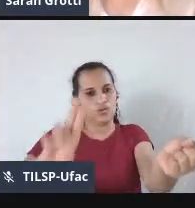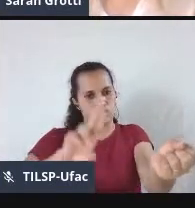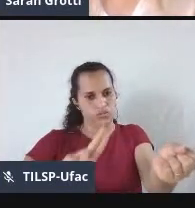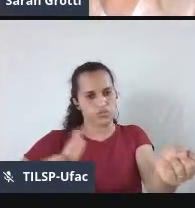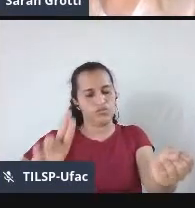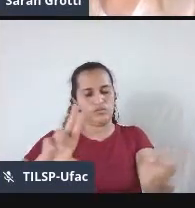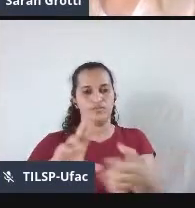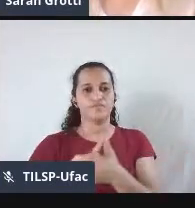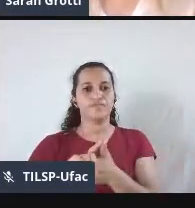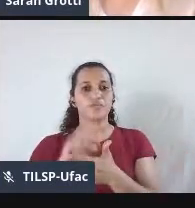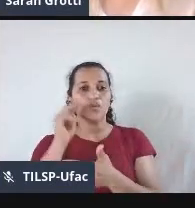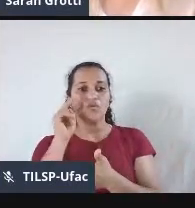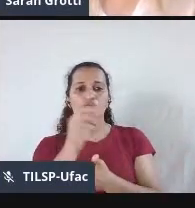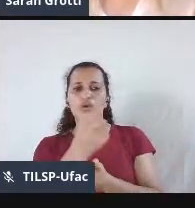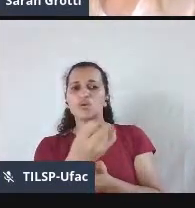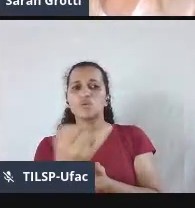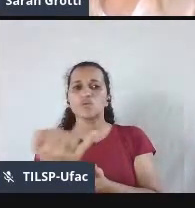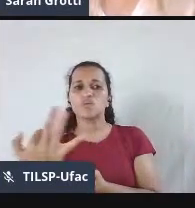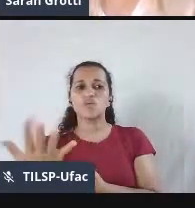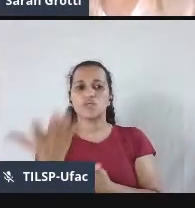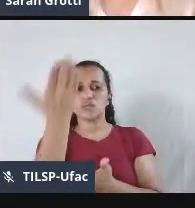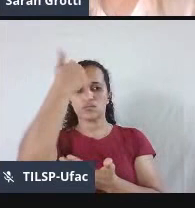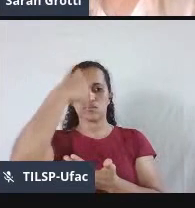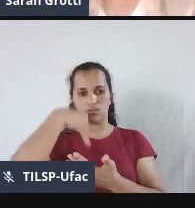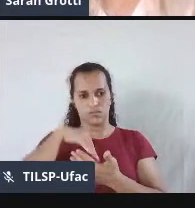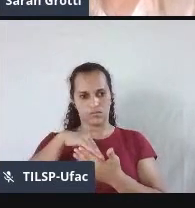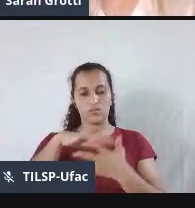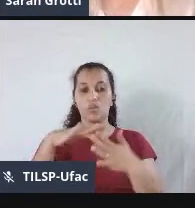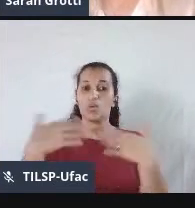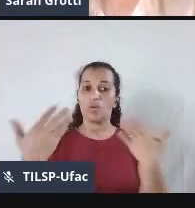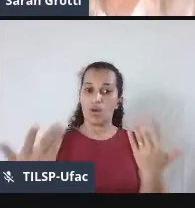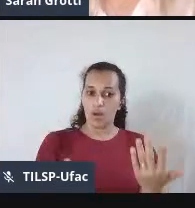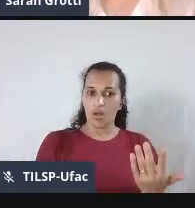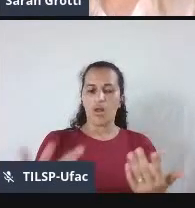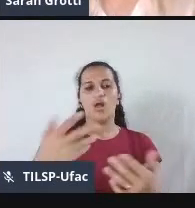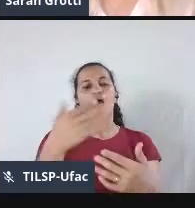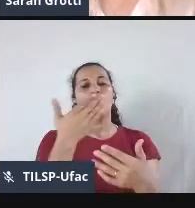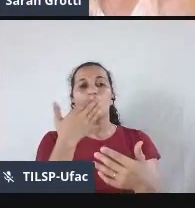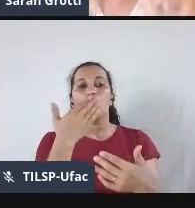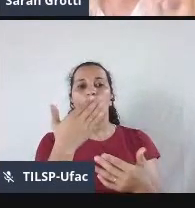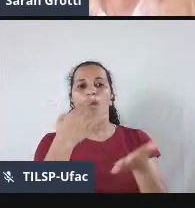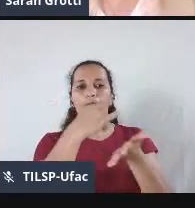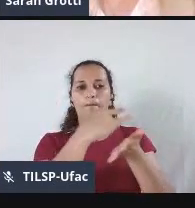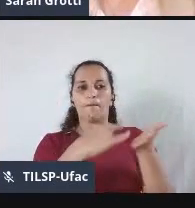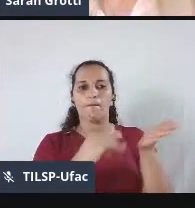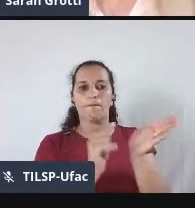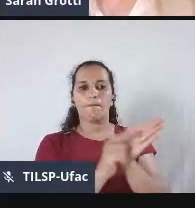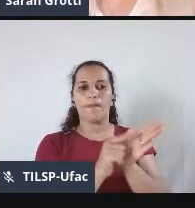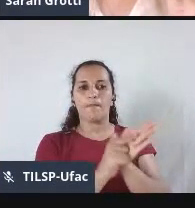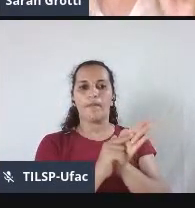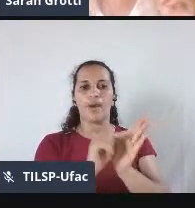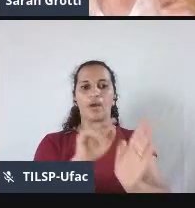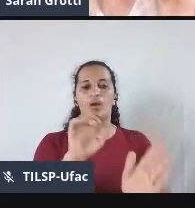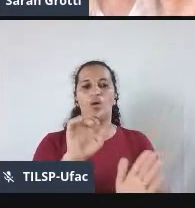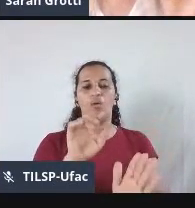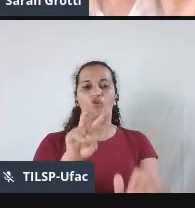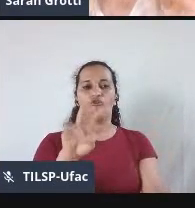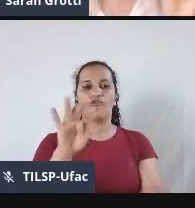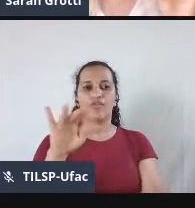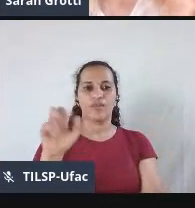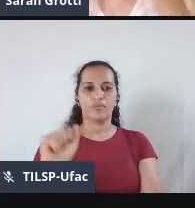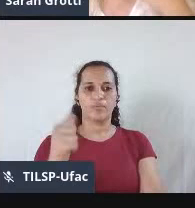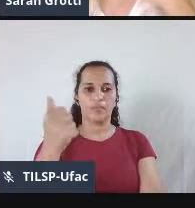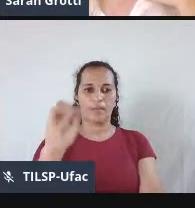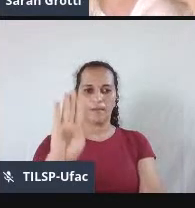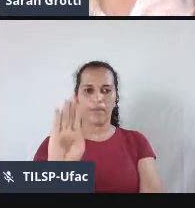a quantidade de B12 no organismo, a gente pede vitamina B12, homocisteína, esses dois andam juntos.